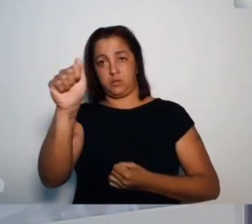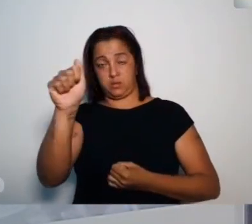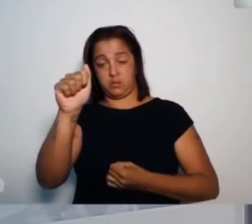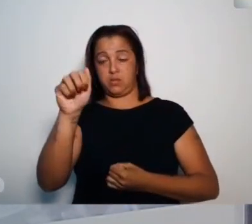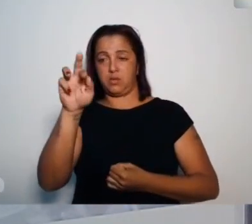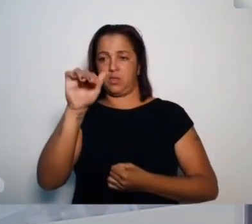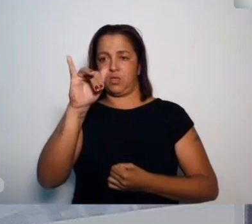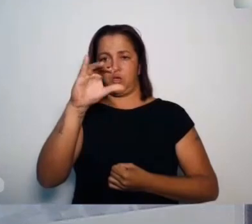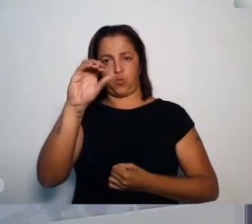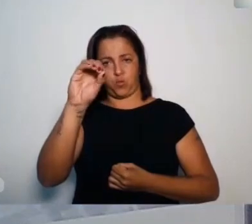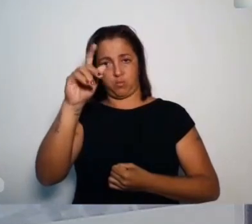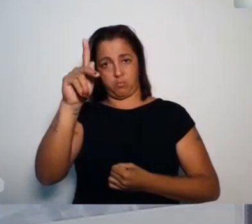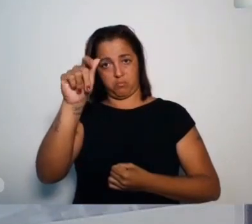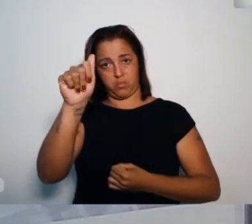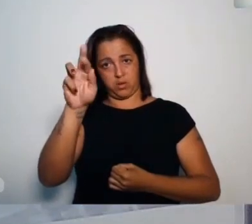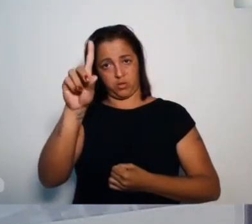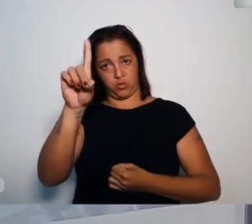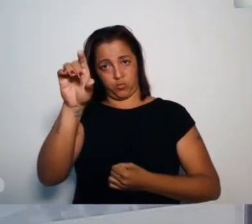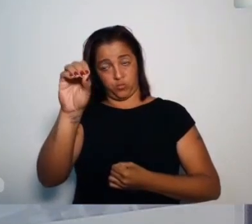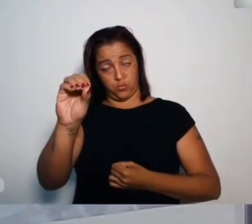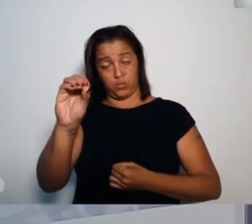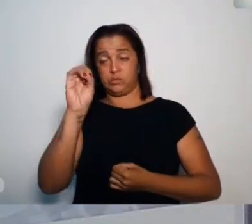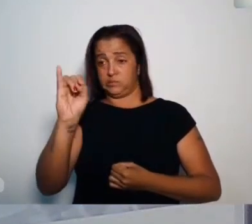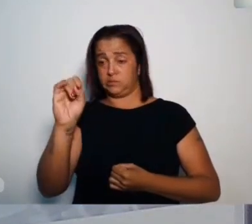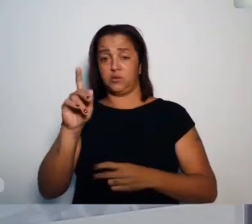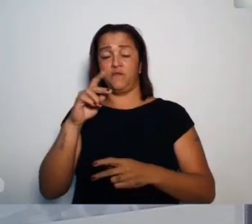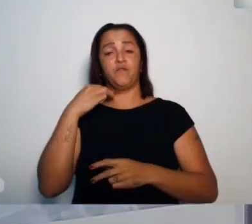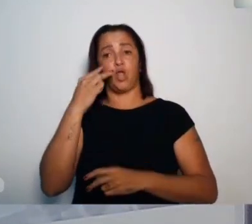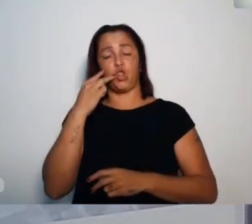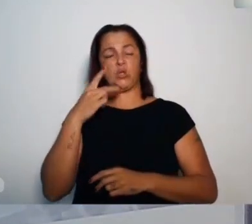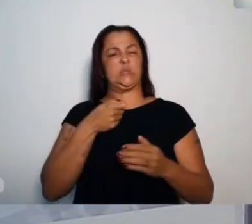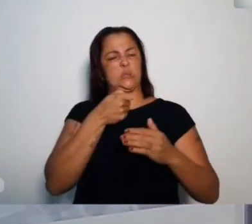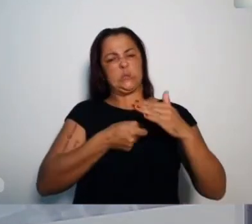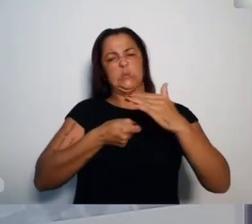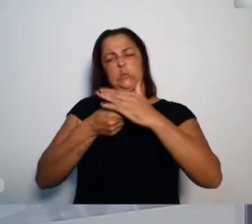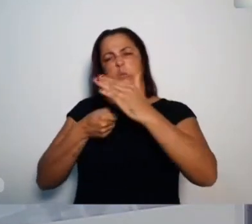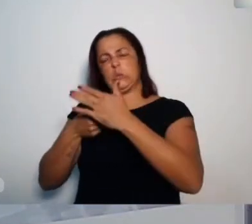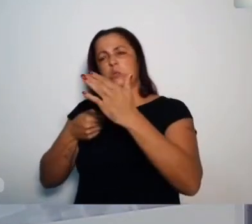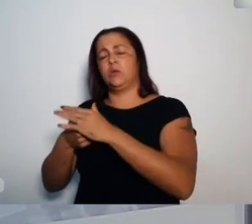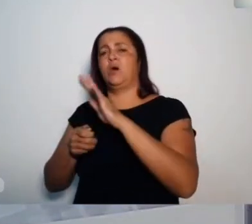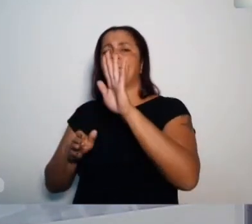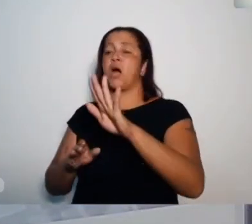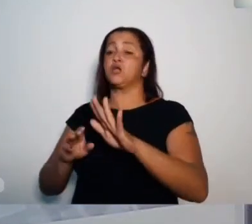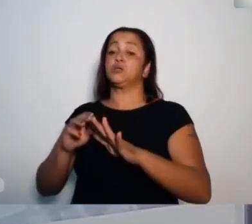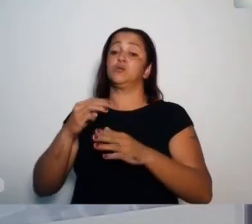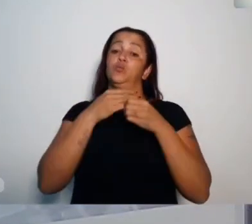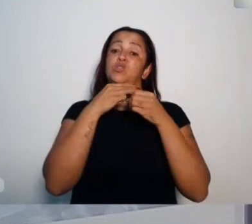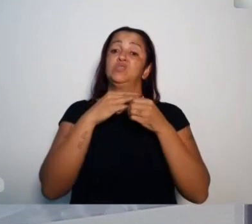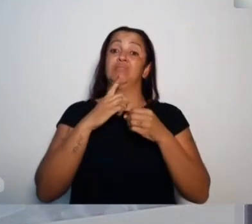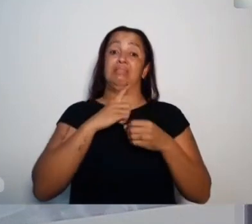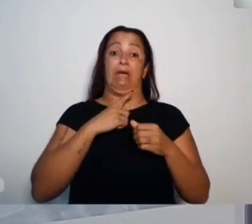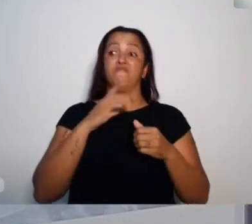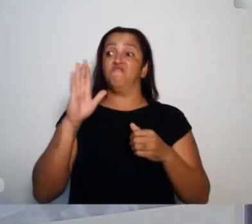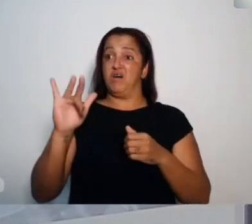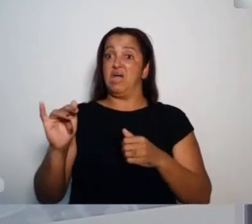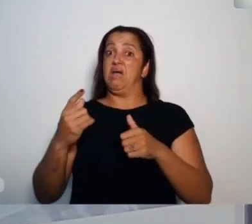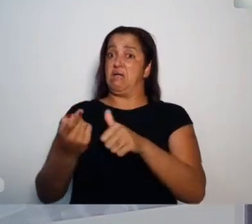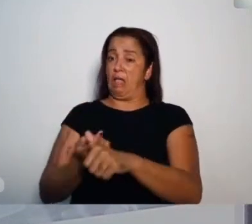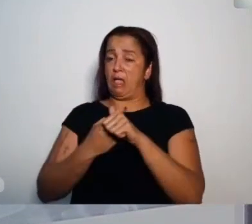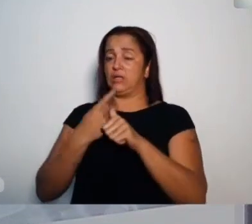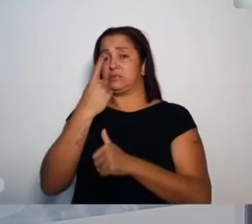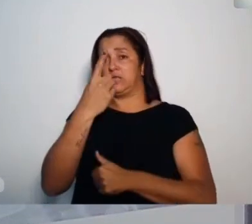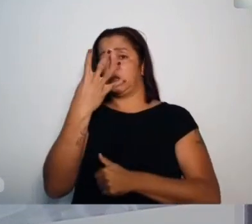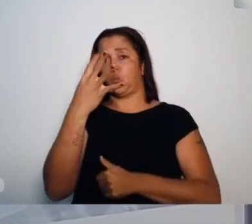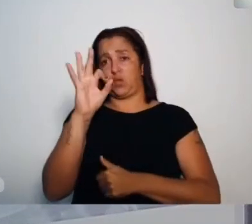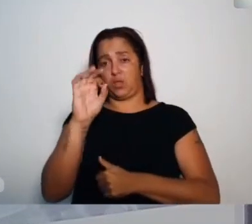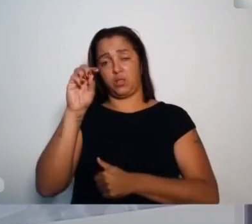vereadores de aprovação, de questionamento, hoje o município estaria com uma dívida de 140 milhões de reais, que graças à luta